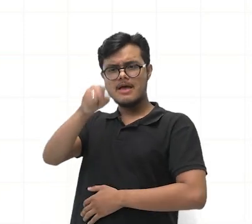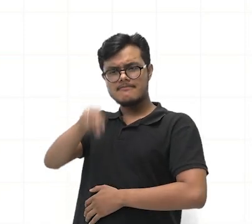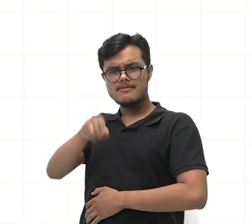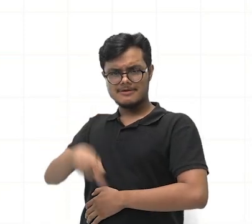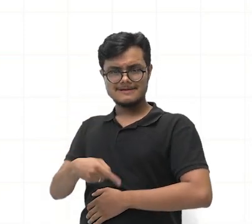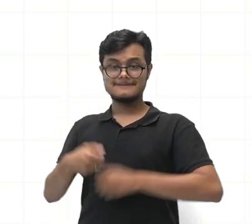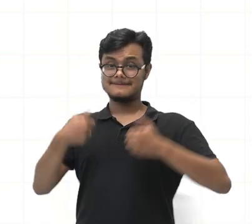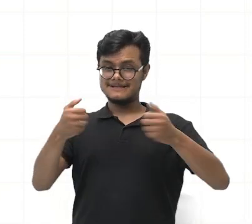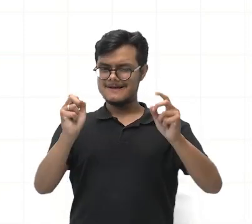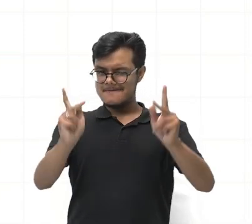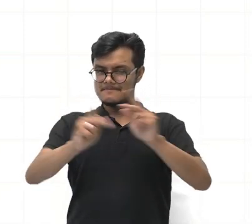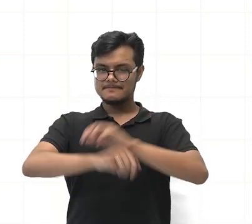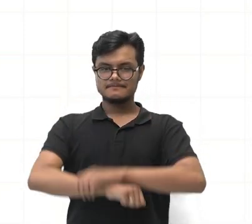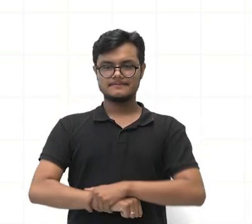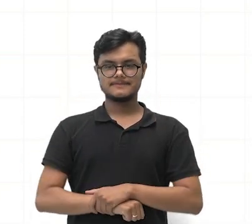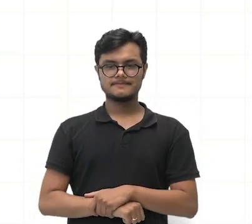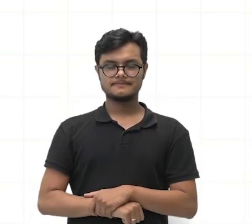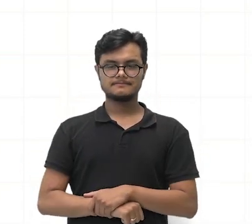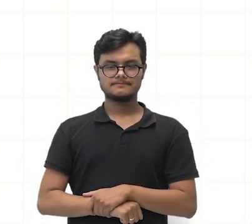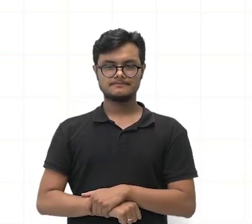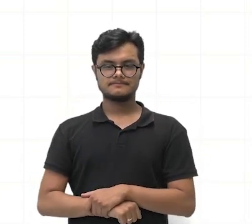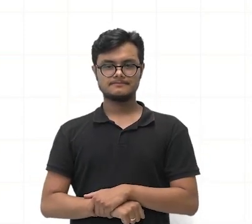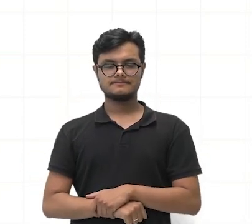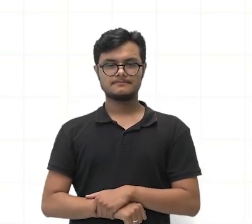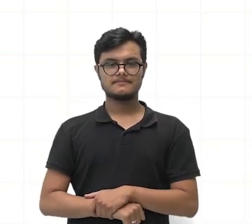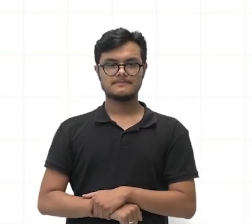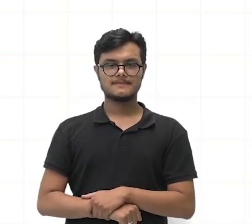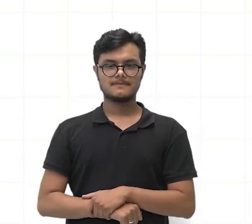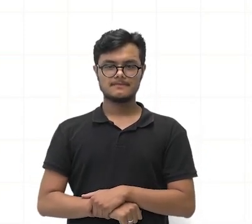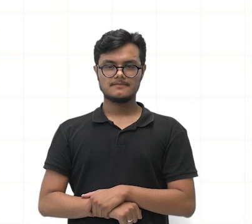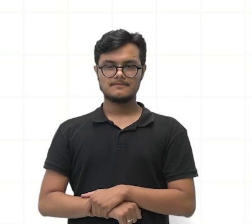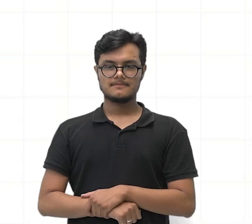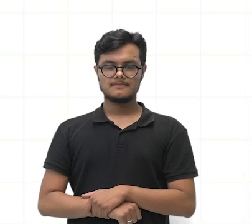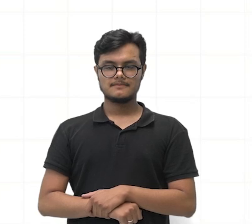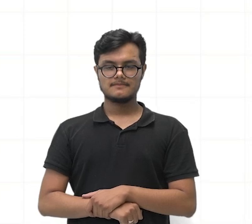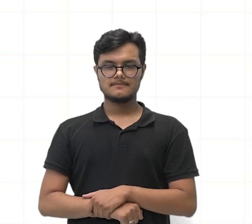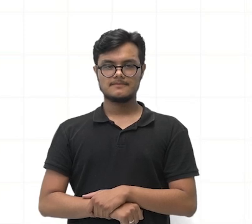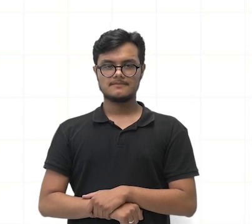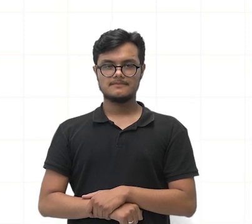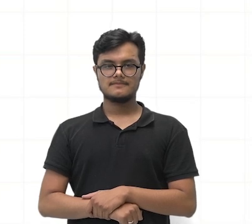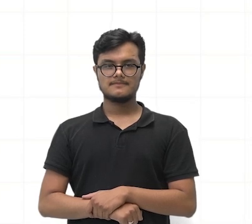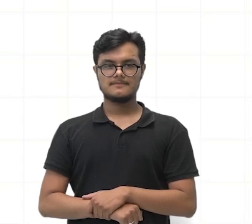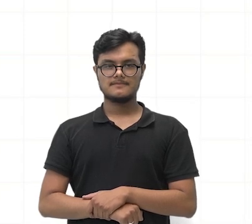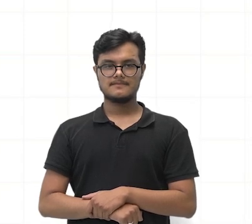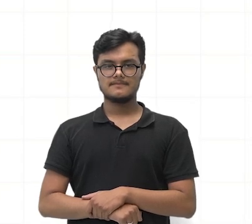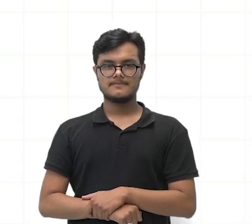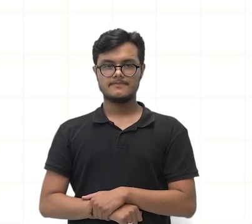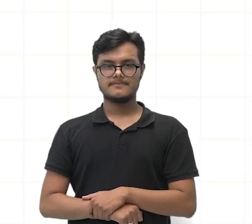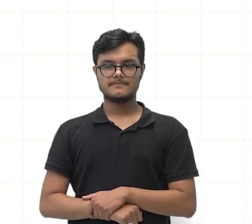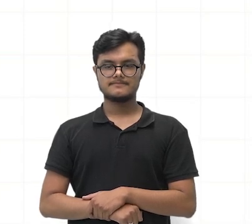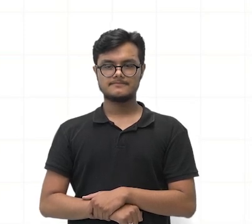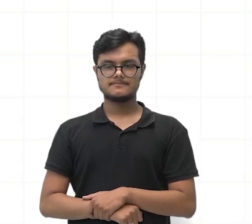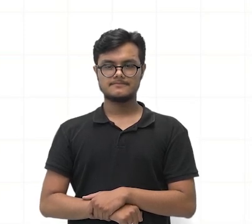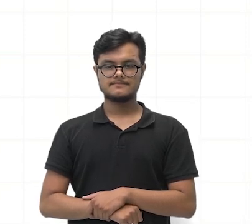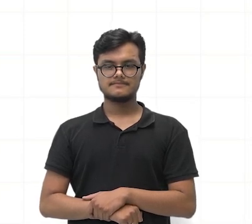vírgula ficou meio esquisitinha, né? Vamos apagar, está muito grande.